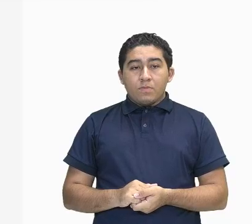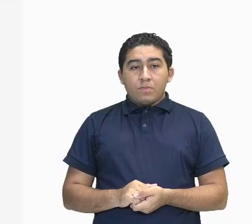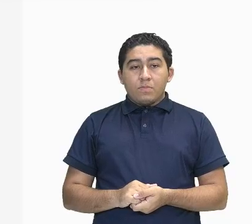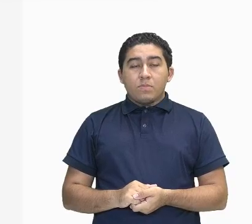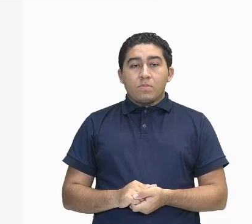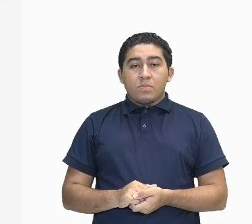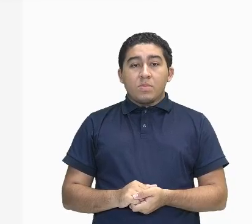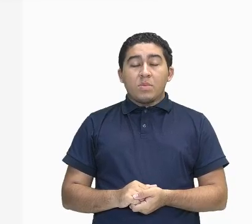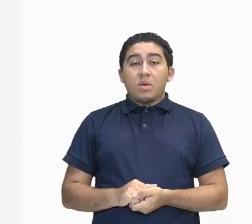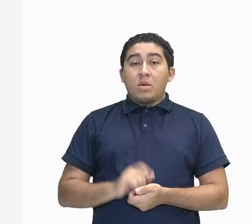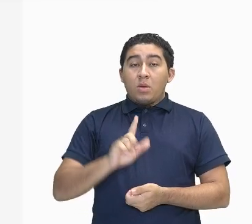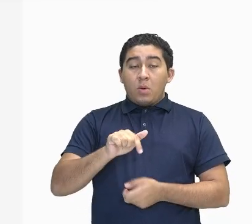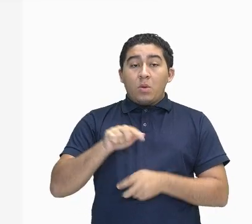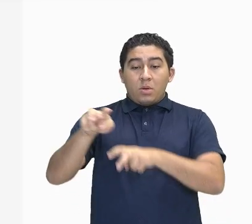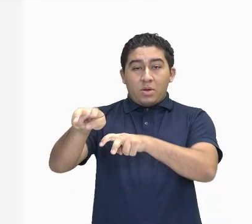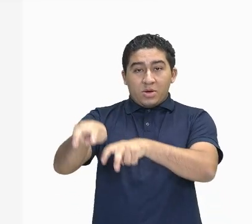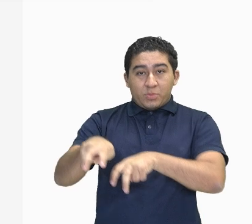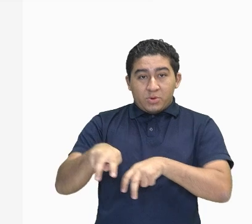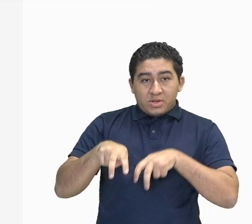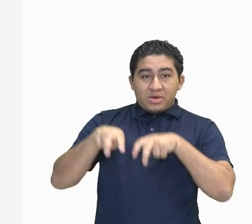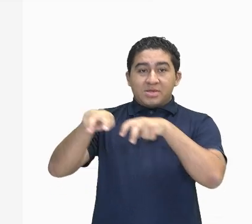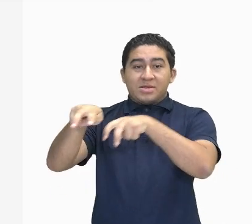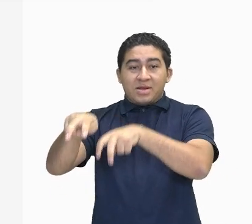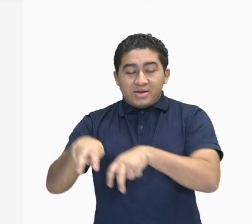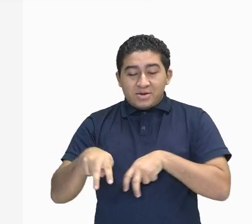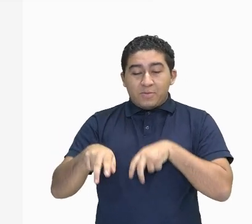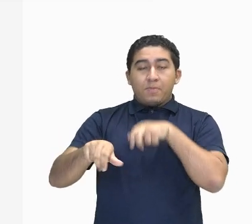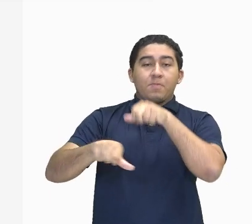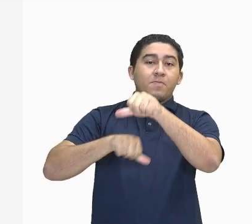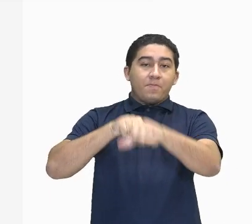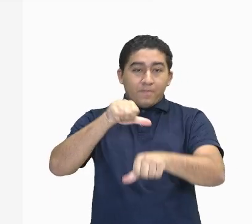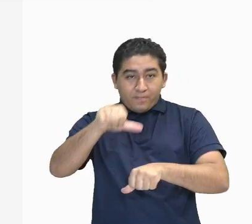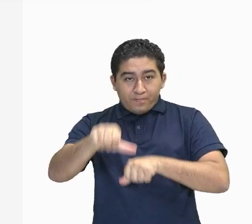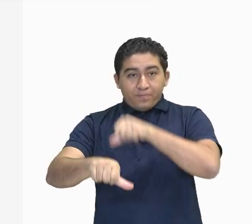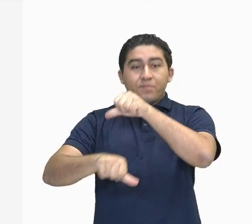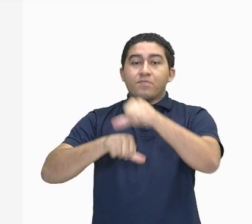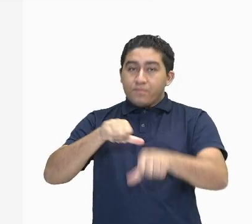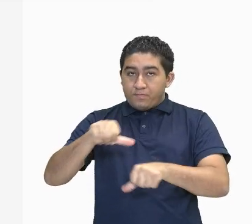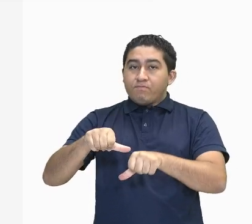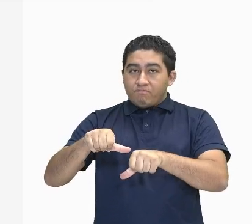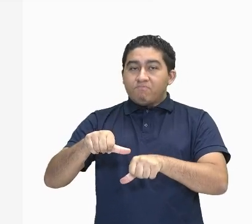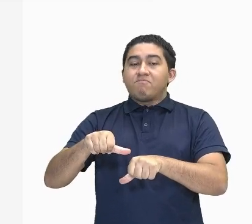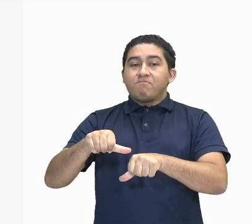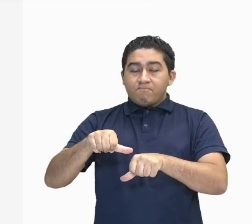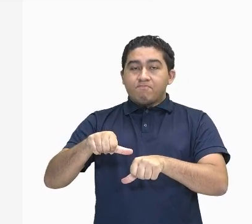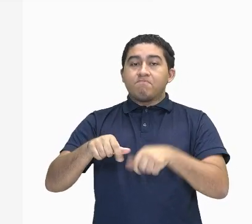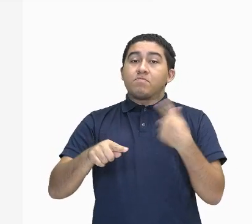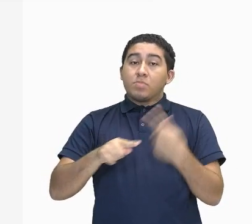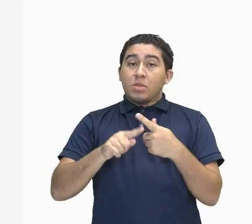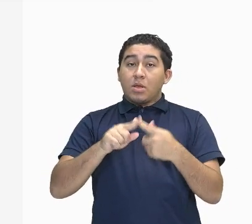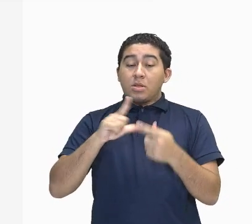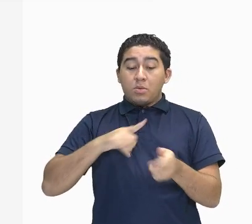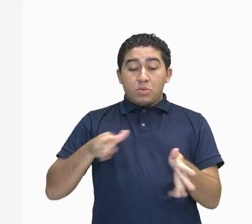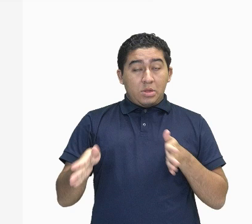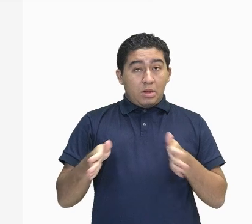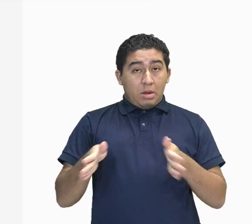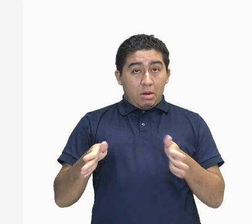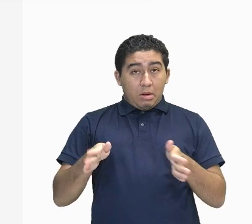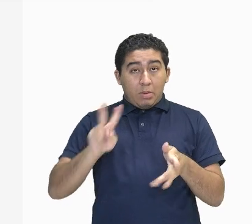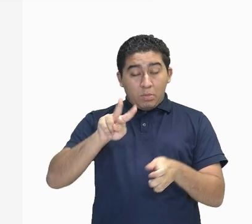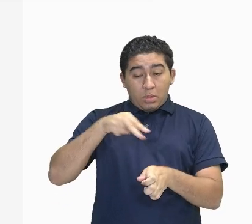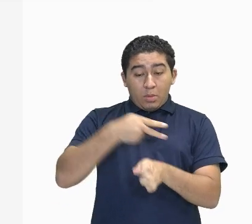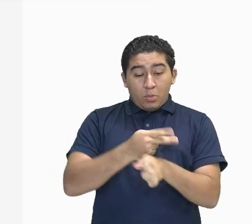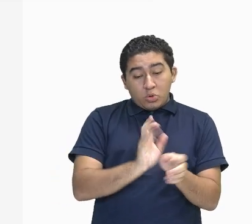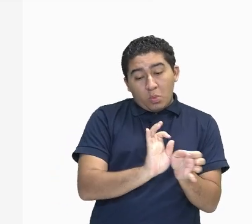muda, né? Periodicamente o lugar de plantio, pois a prática, ela, com o passar do tempo, acaba causando o